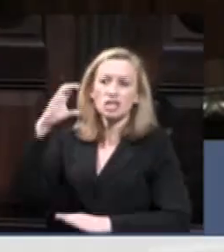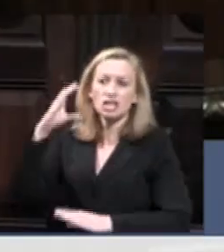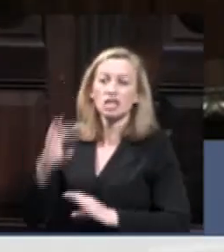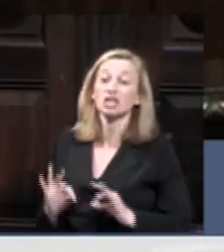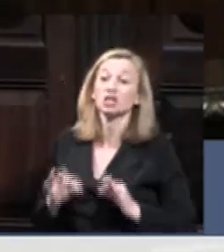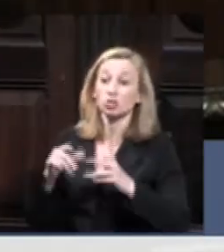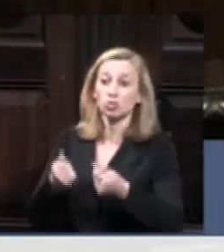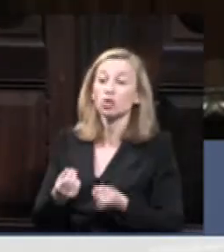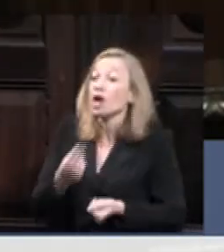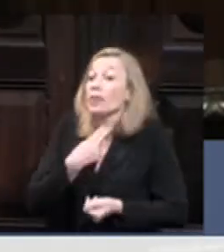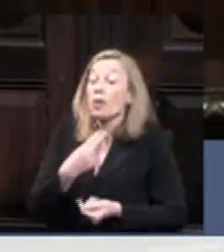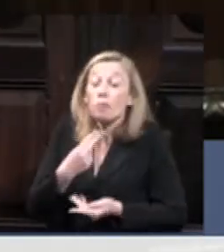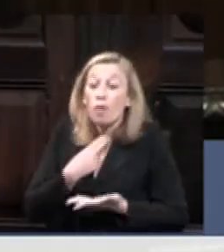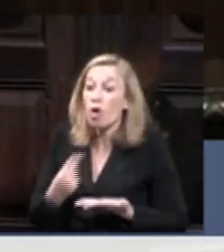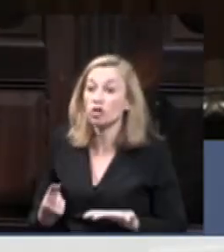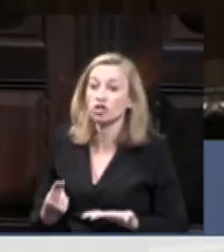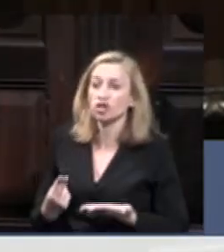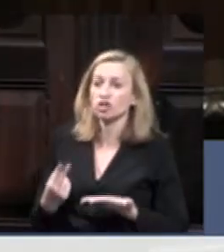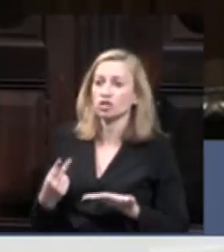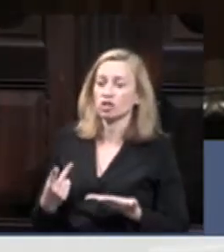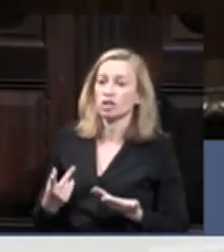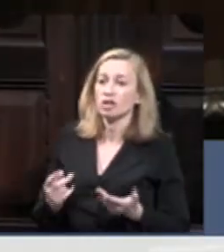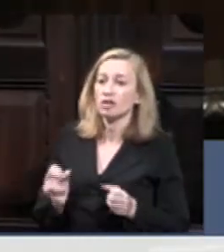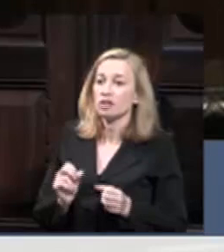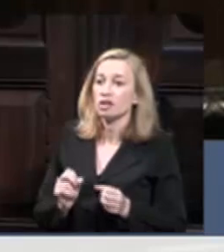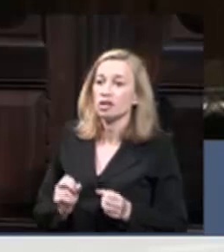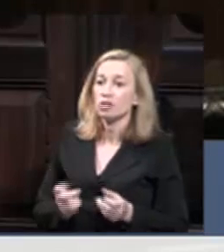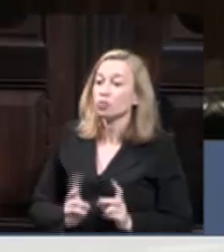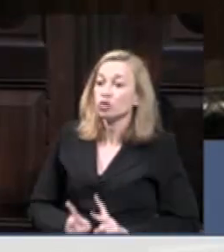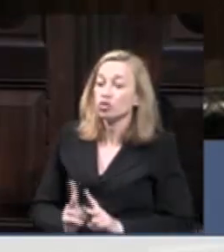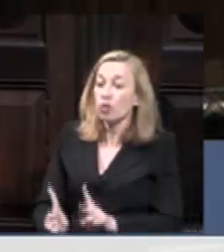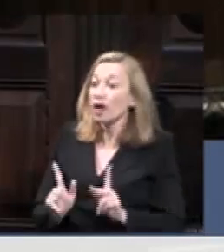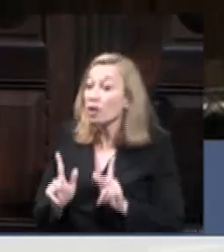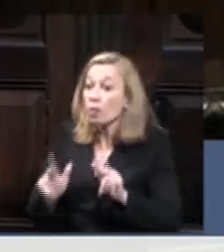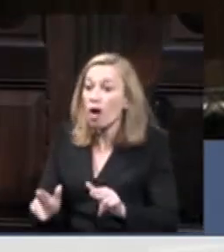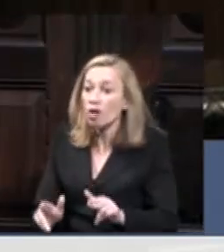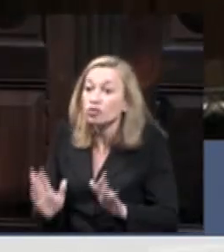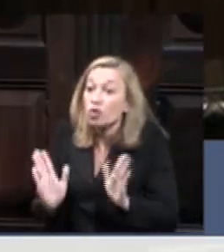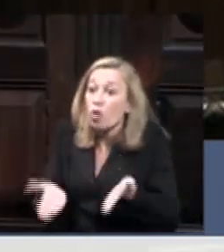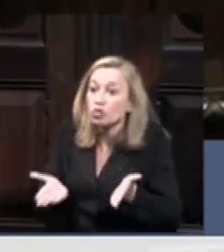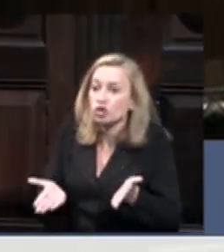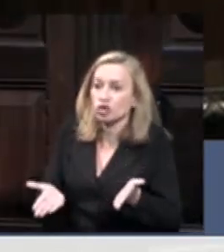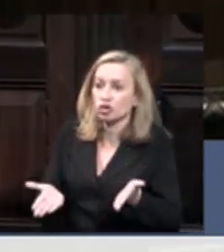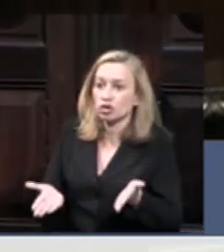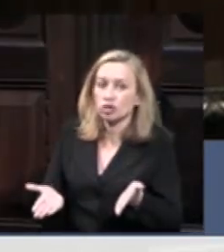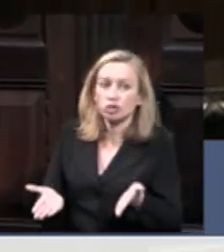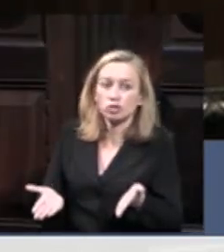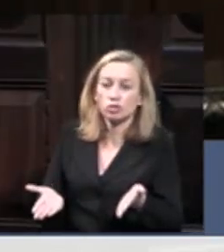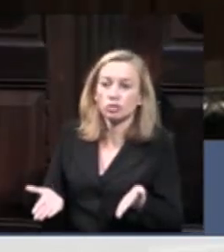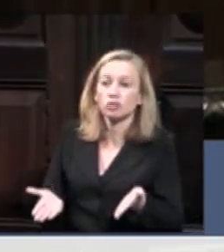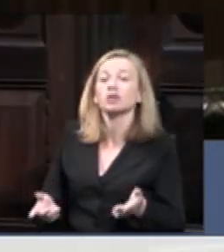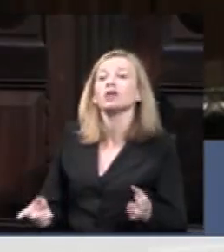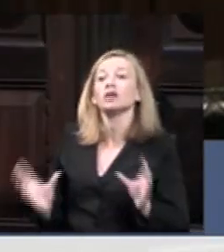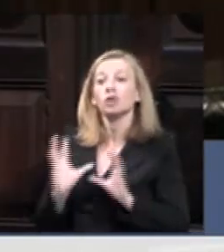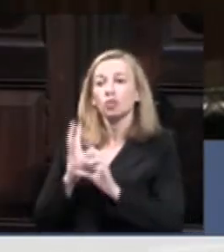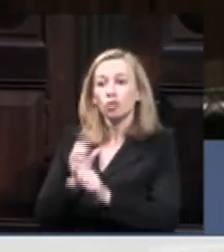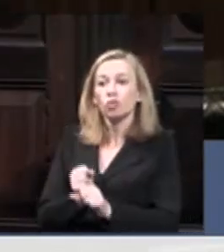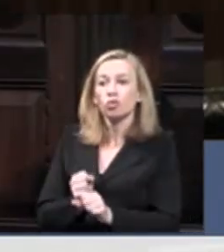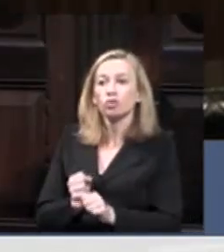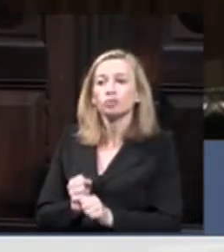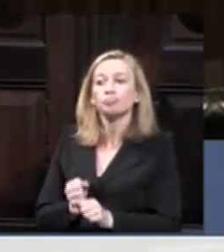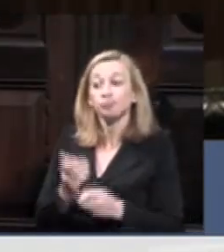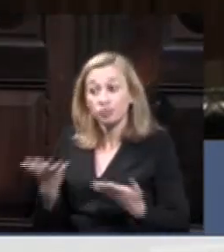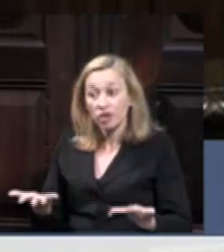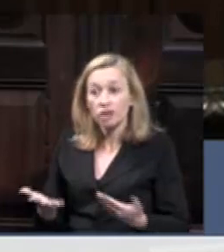não podem viver mais nesta situação de indigência. E aí concluo,